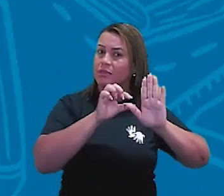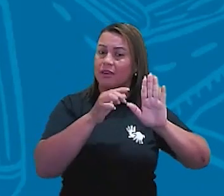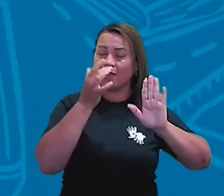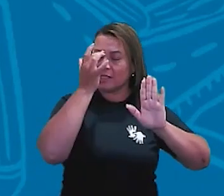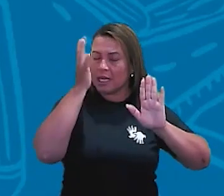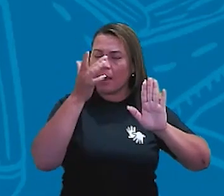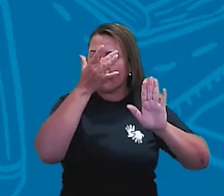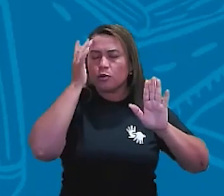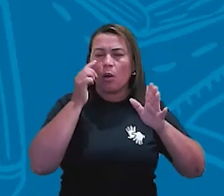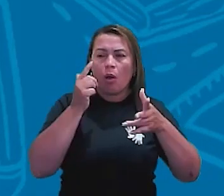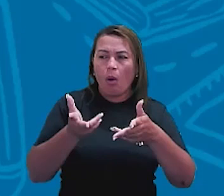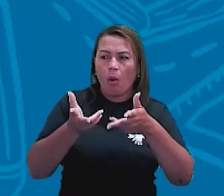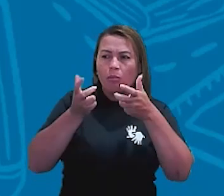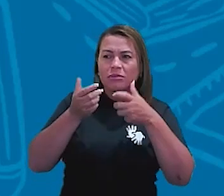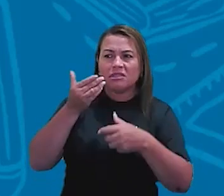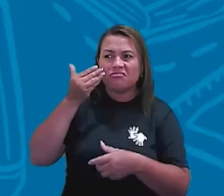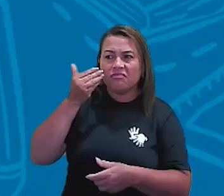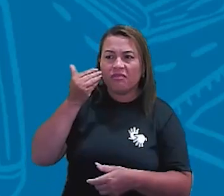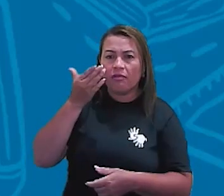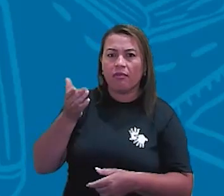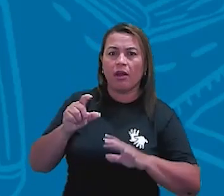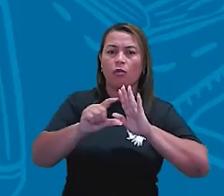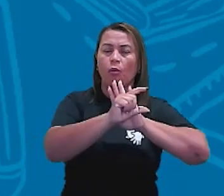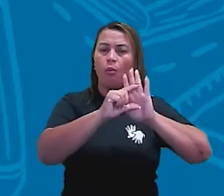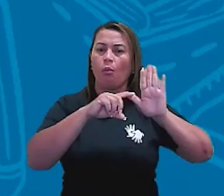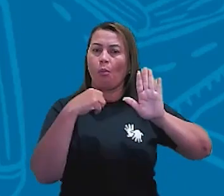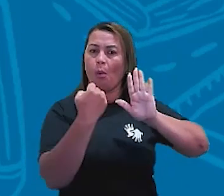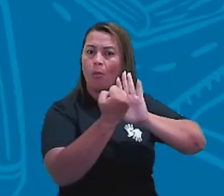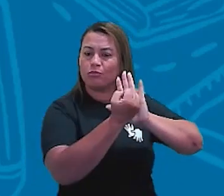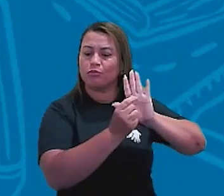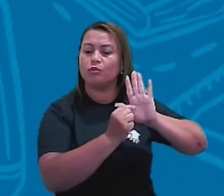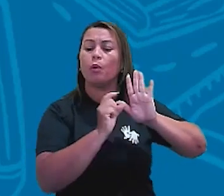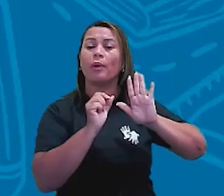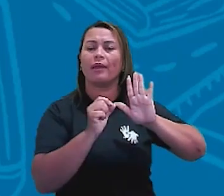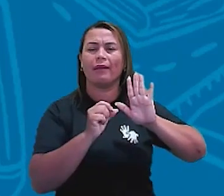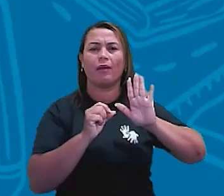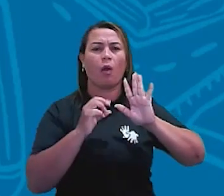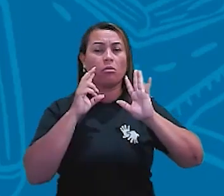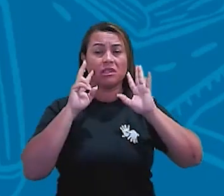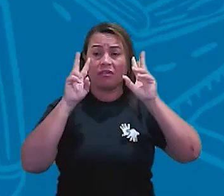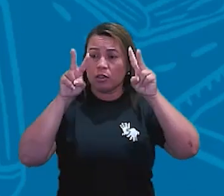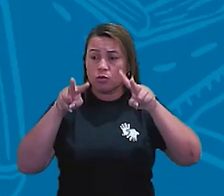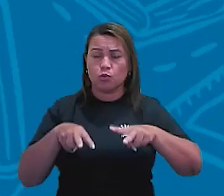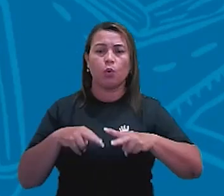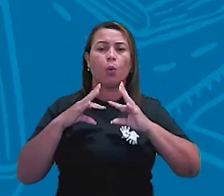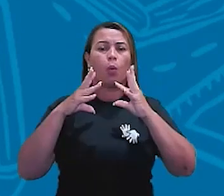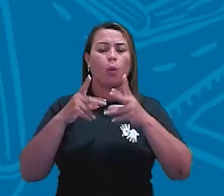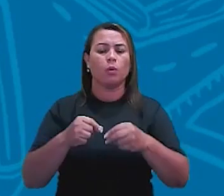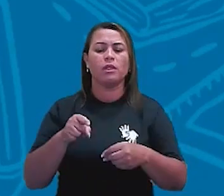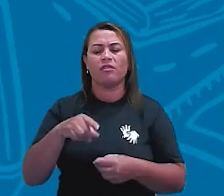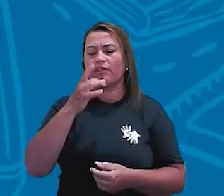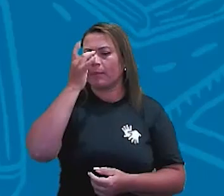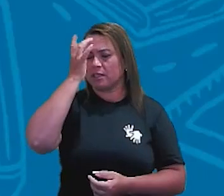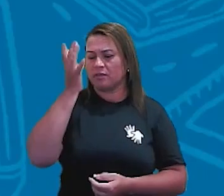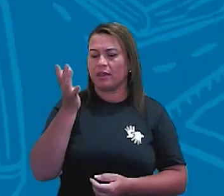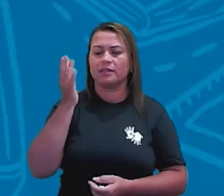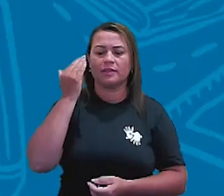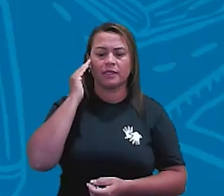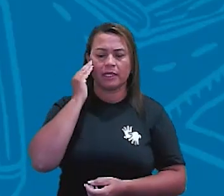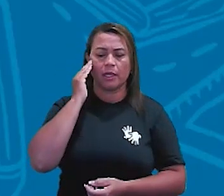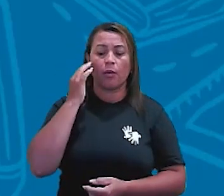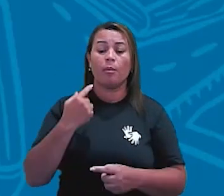esse rótulo, né? Então, ele não precisa, assim, observar toda aquela parte da informação nutricional, da quantidade de gordura, de carboidrato que